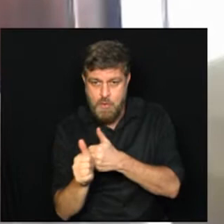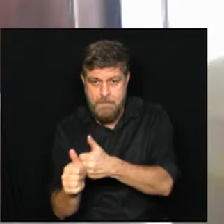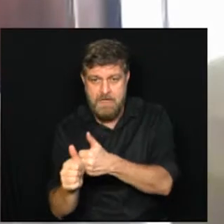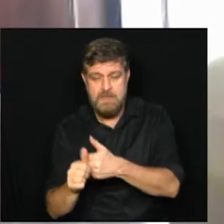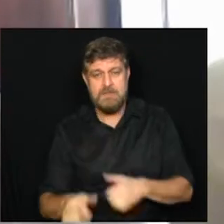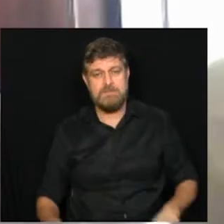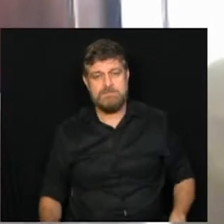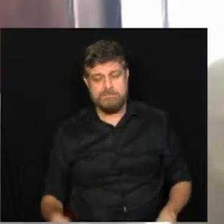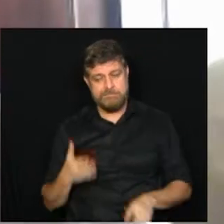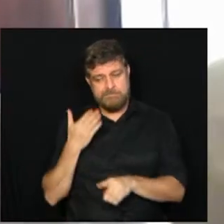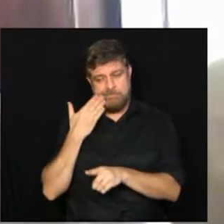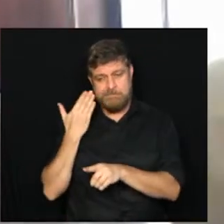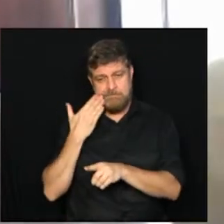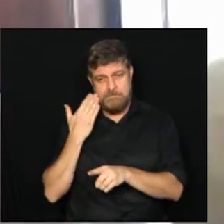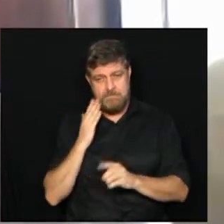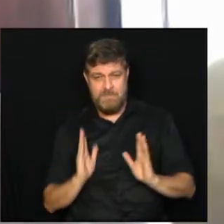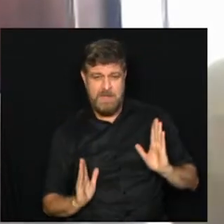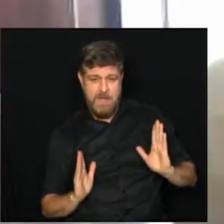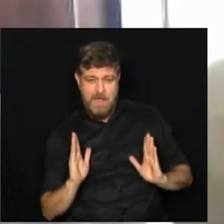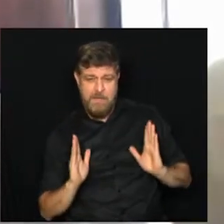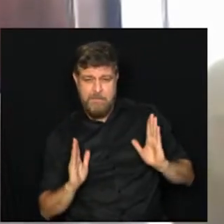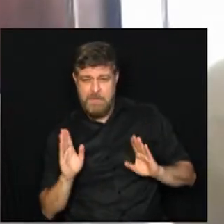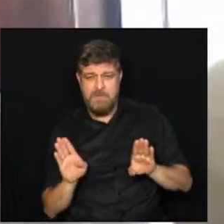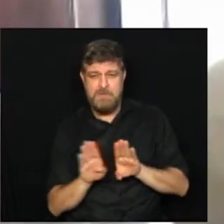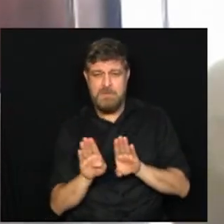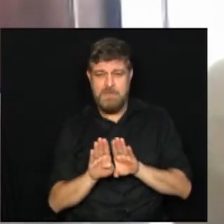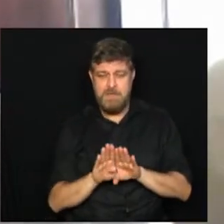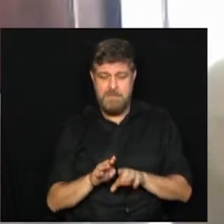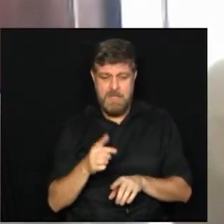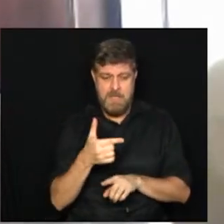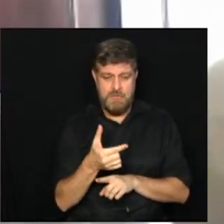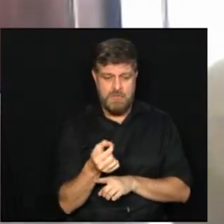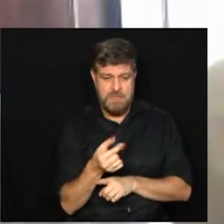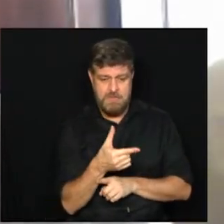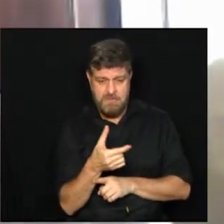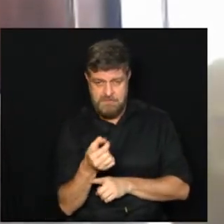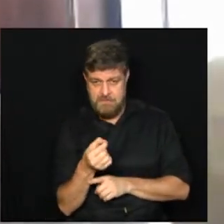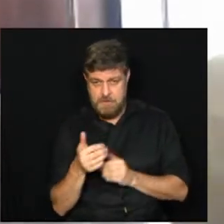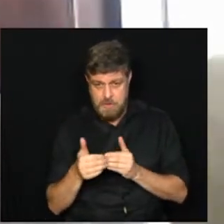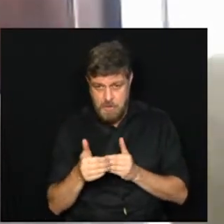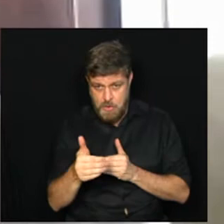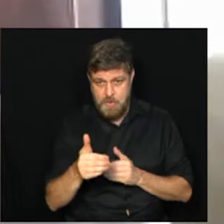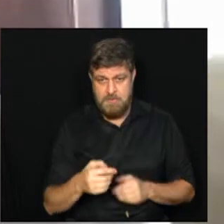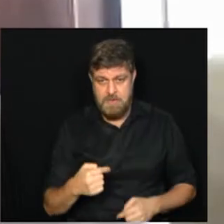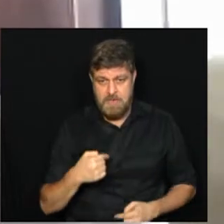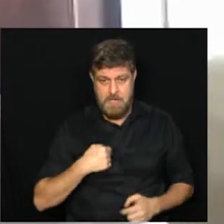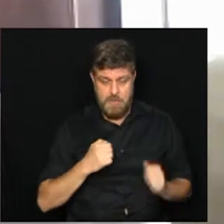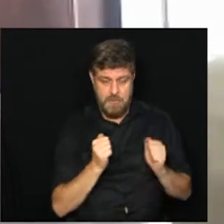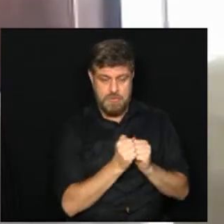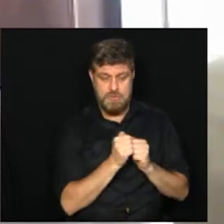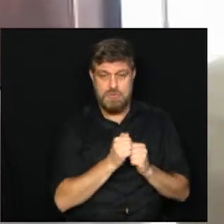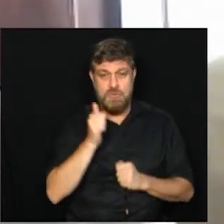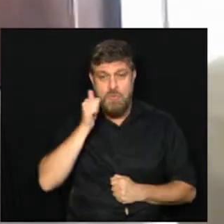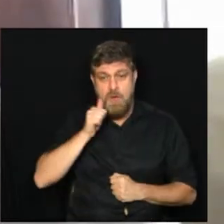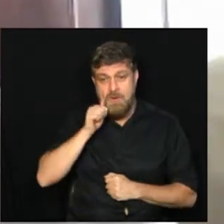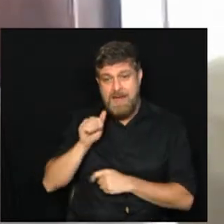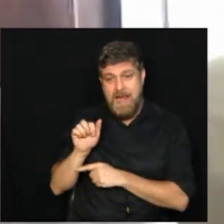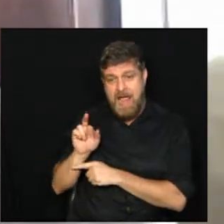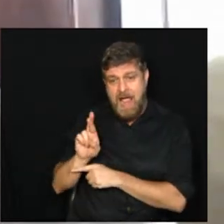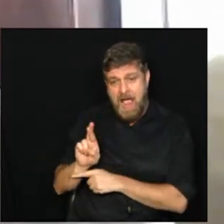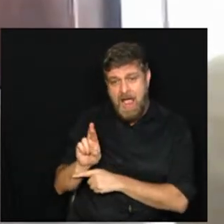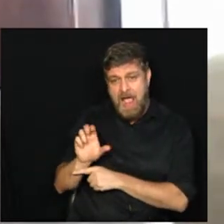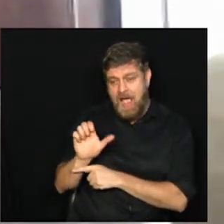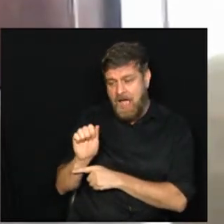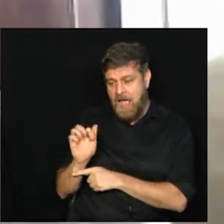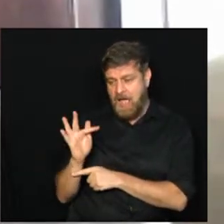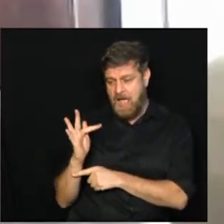Nesse meio de tempo também, agora no começo de 2020, nós fomos indicadas, eu e a Rafaela. A Rafaela, na